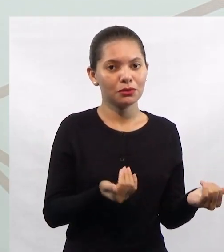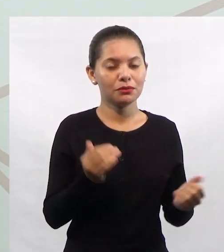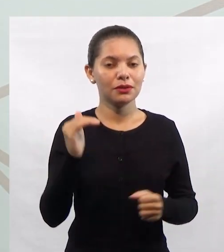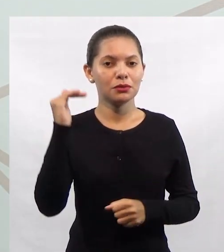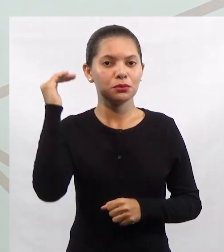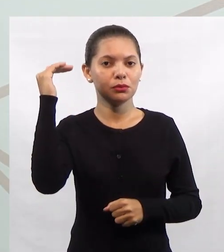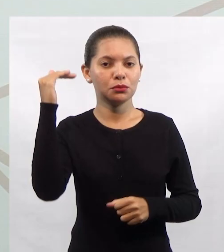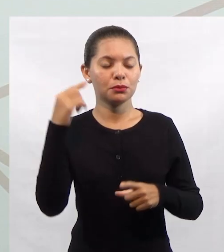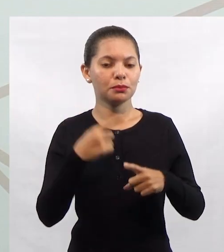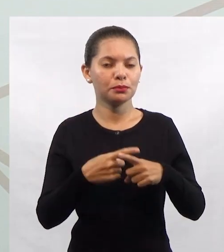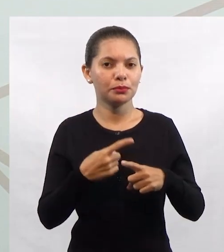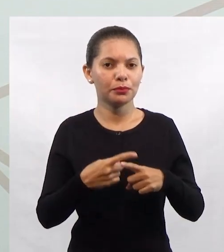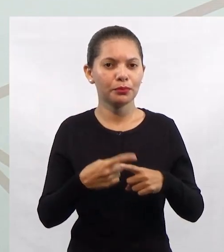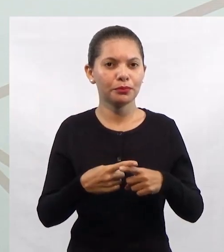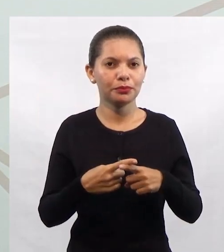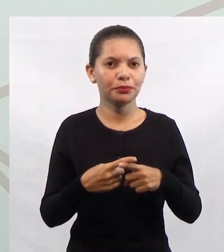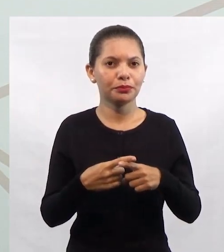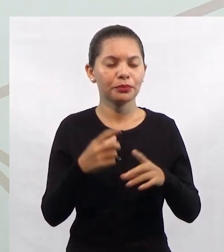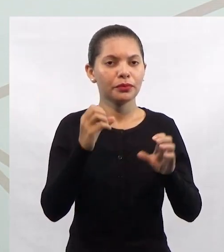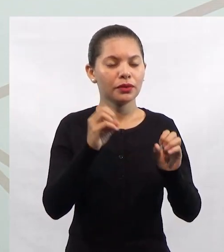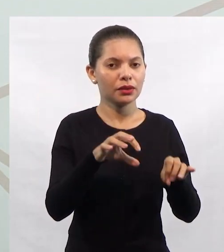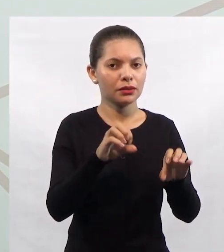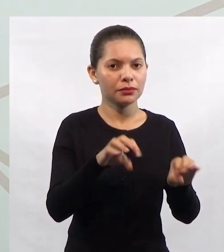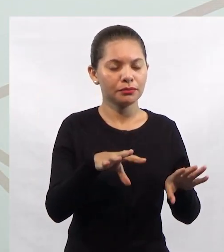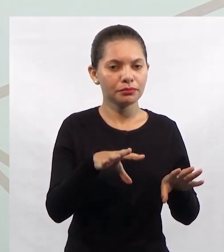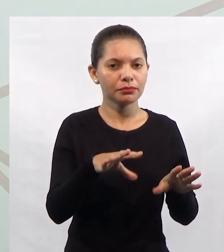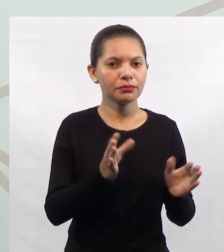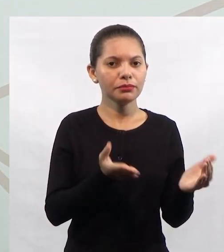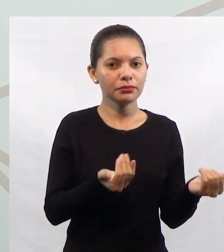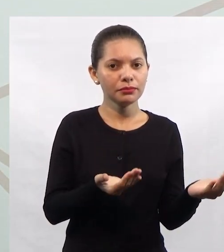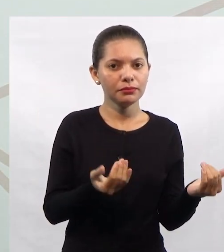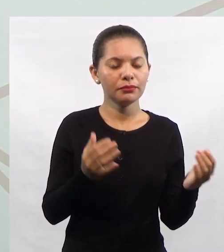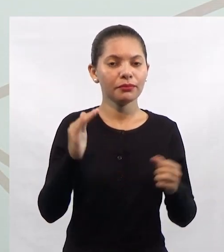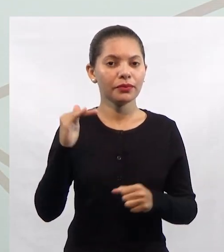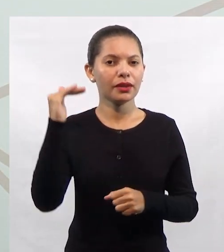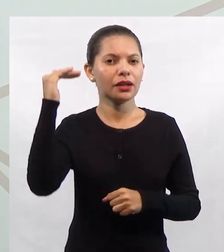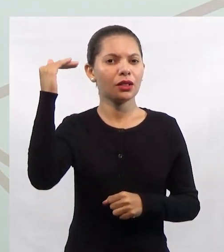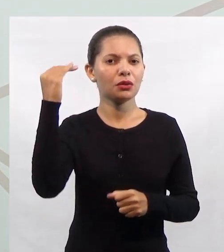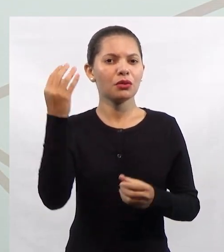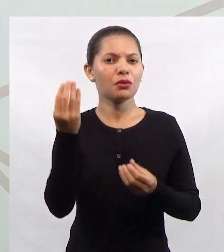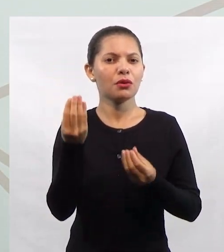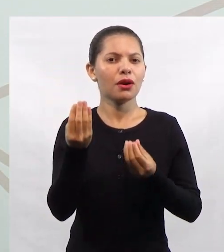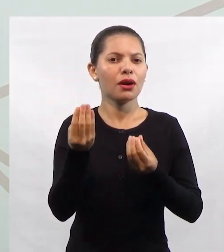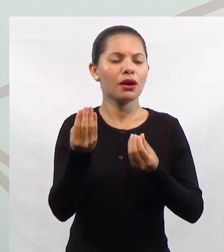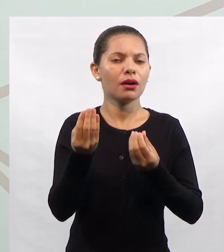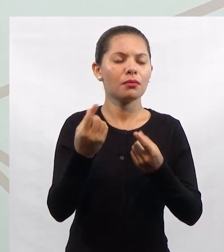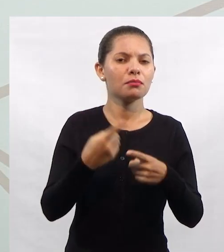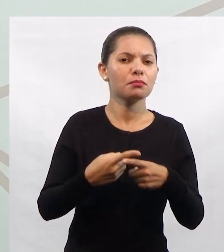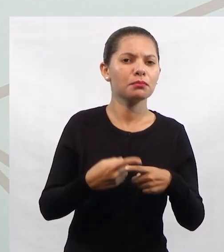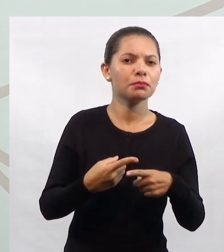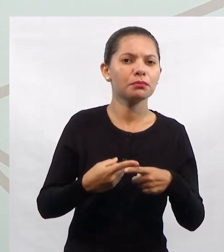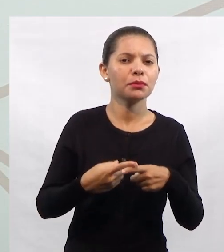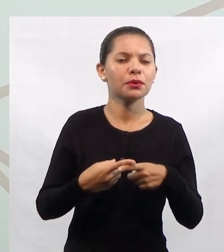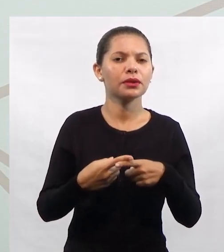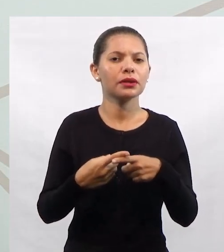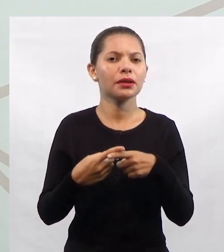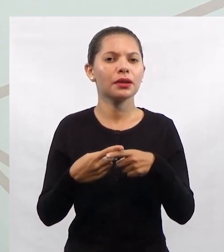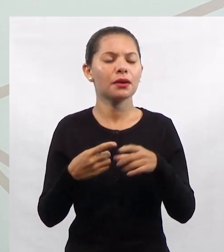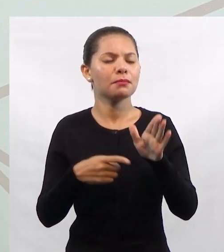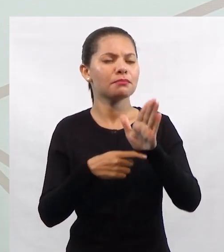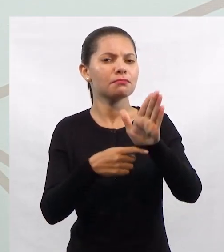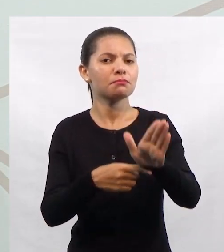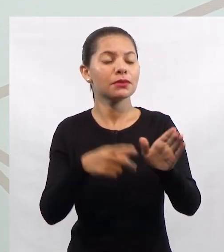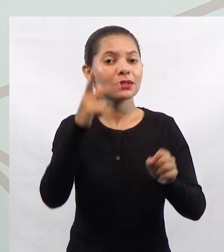porque, a priori, a educação de jovens e adultos, ela é para regular essas pessoas que